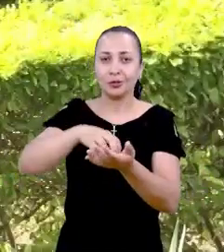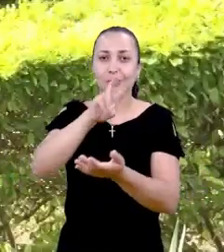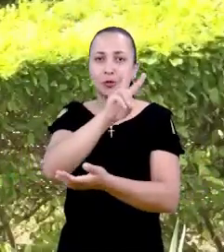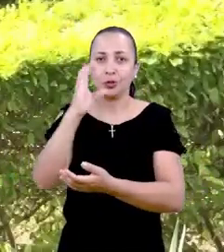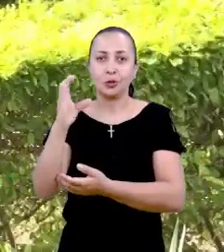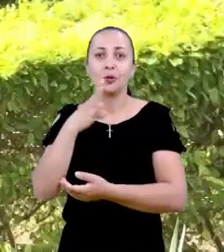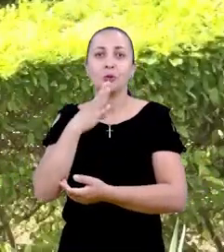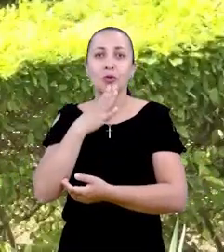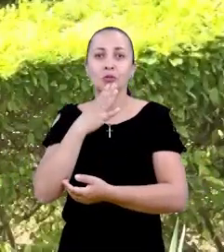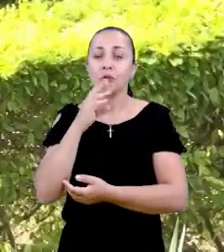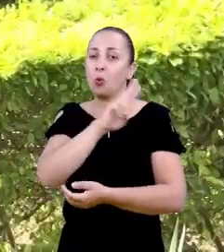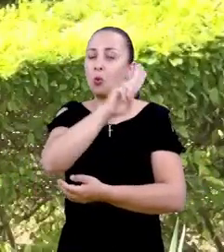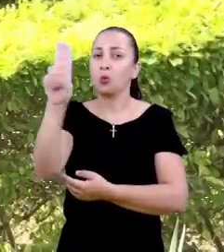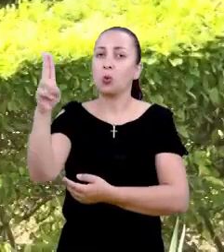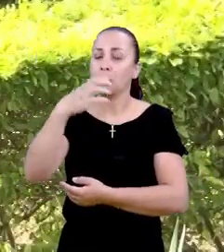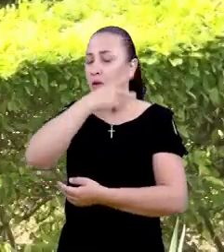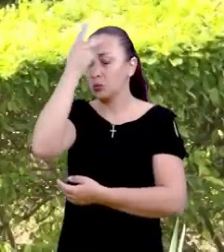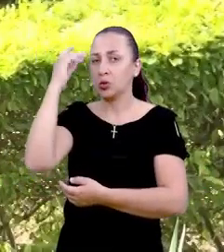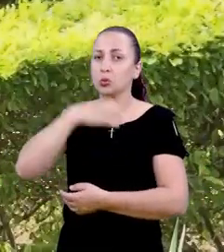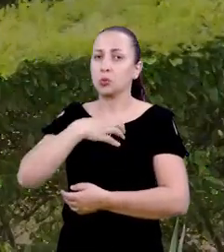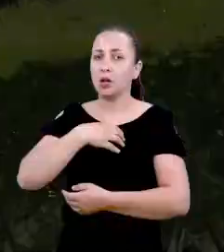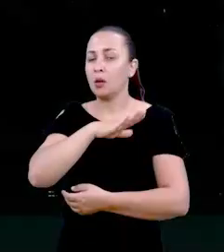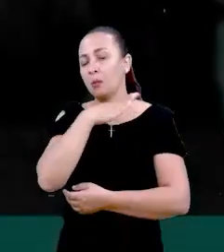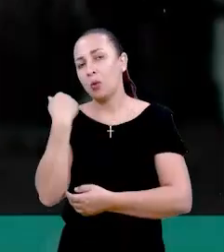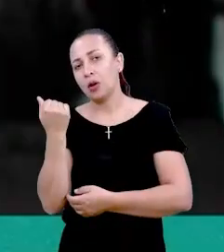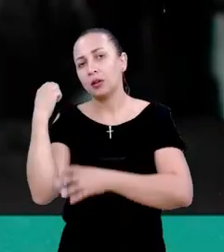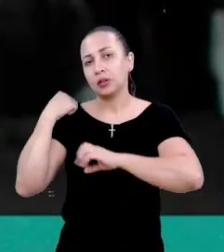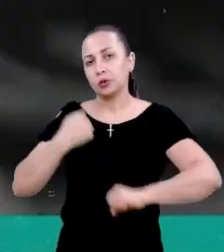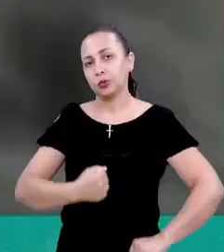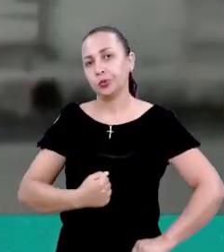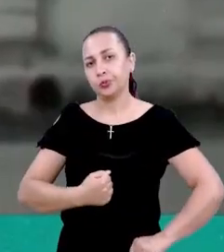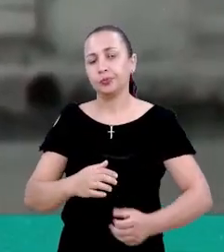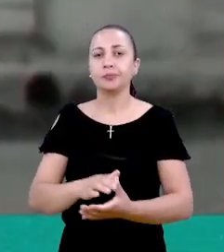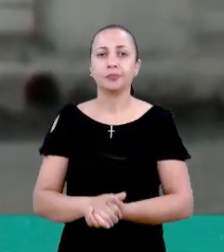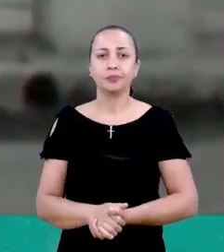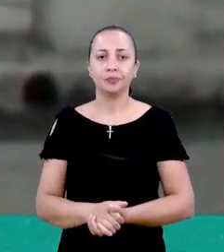dos baianos e baianas que tombaram na luta contra a ditadura.